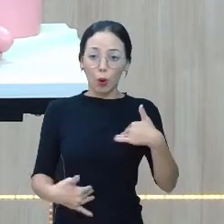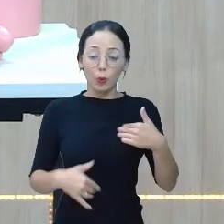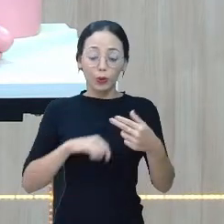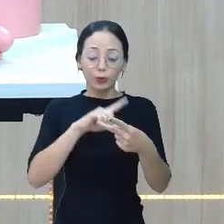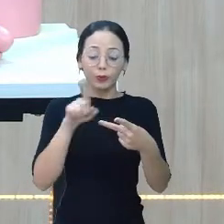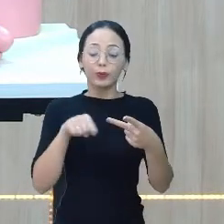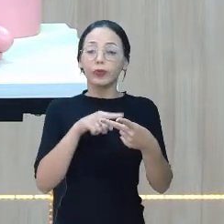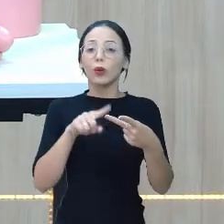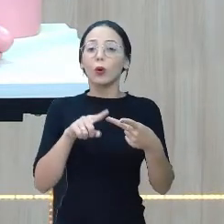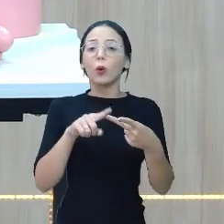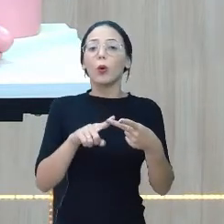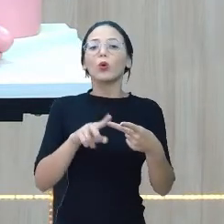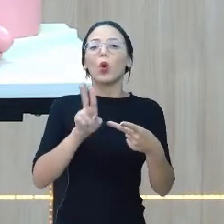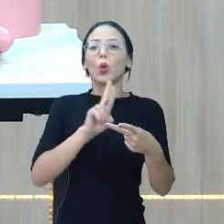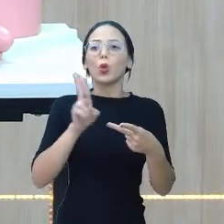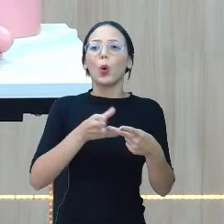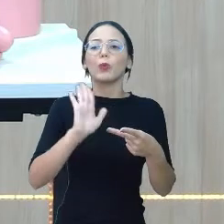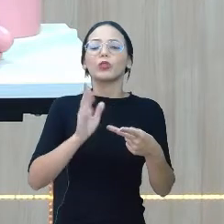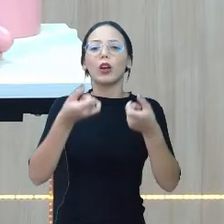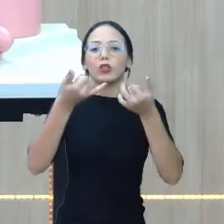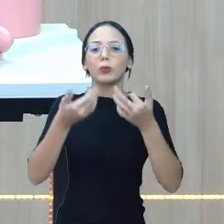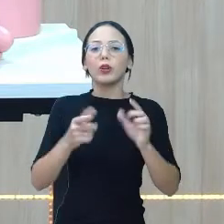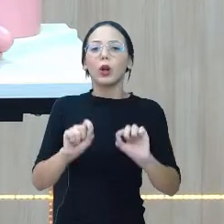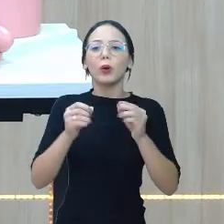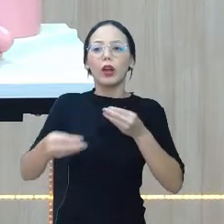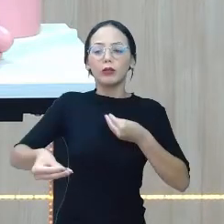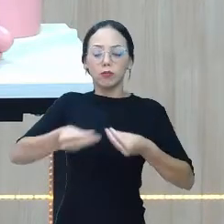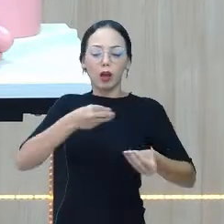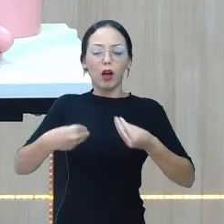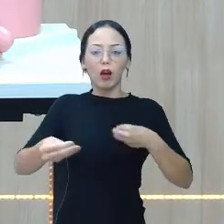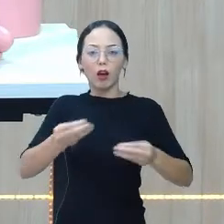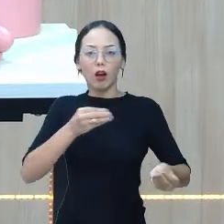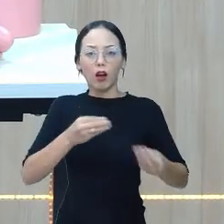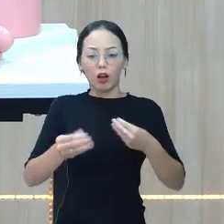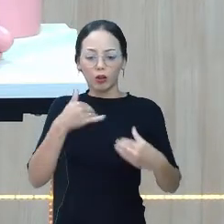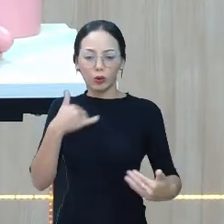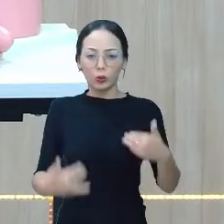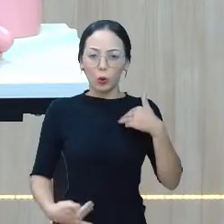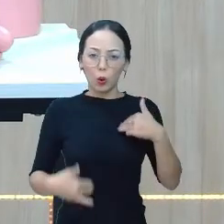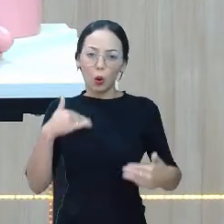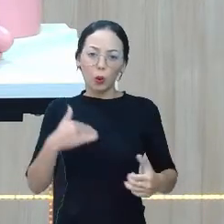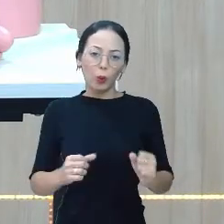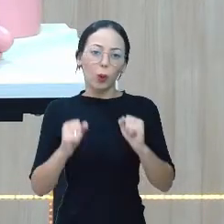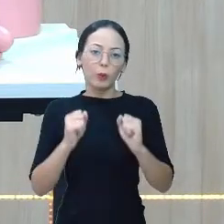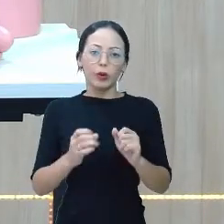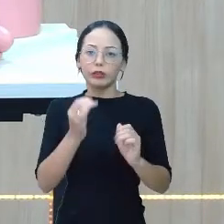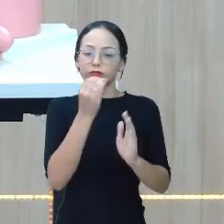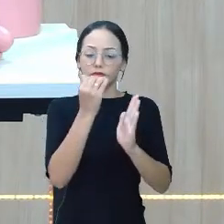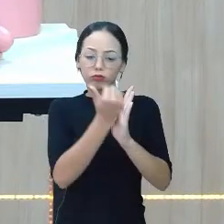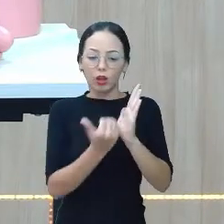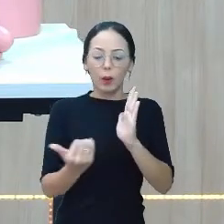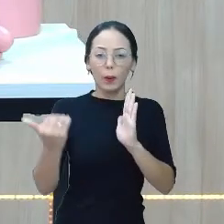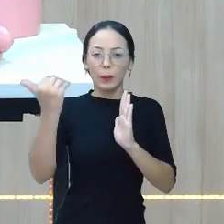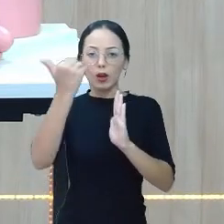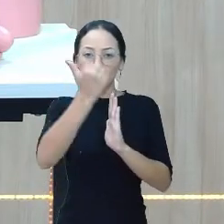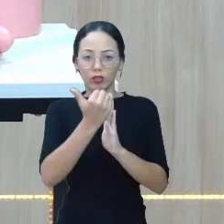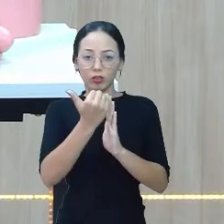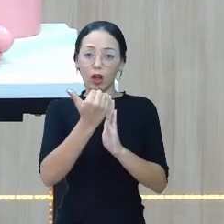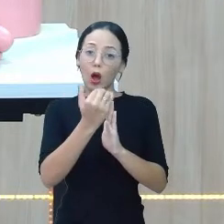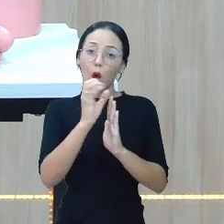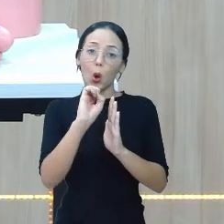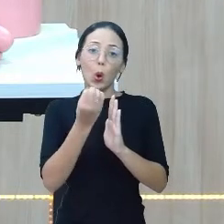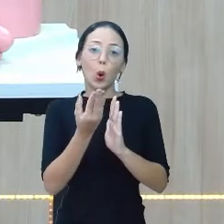fibras elásticas, o próprio nome já está dizendo, a questão aí da elasticidade. Então, ela pode aumentar esse volume